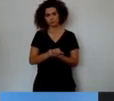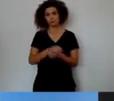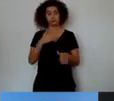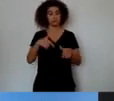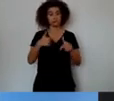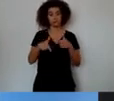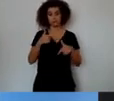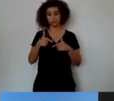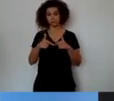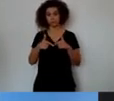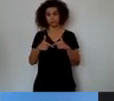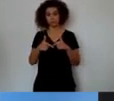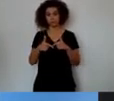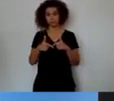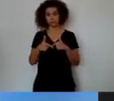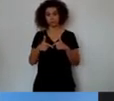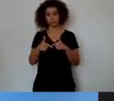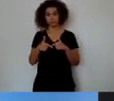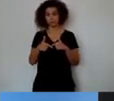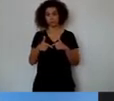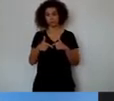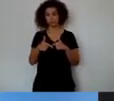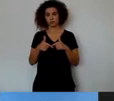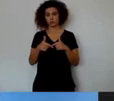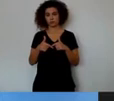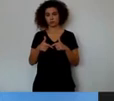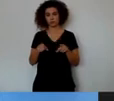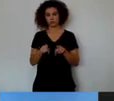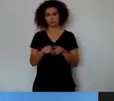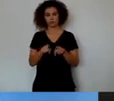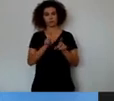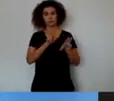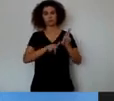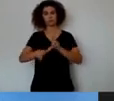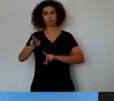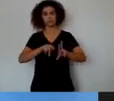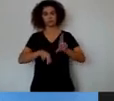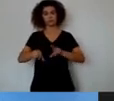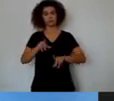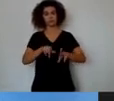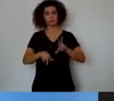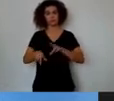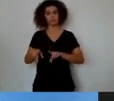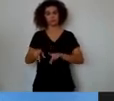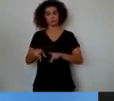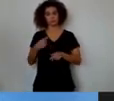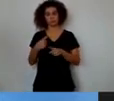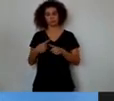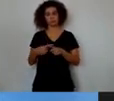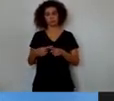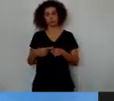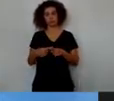ser feito. Inclusive, né, a sua própria subjetividade, inclusive esse trabalho interno. Assim. Porque é isso, né?